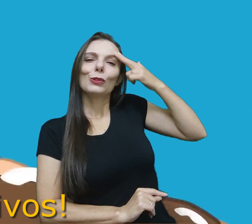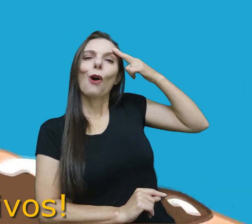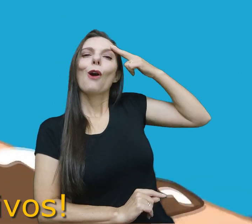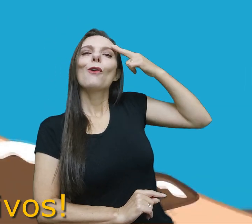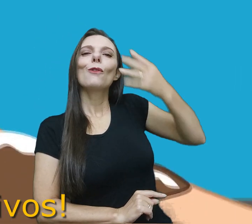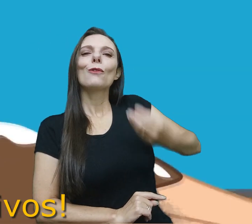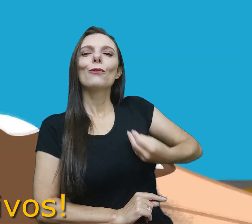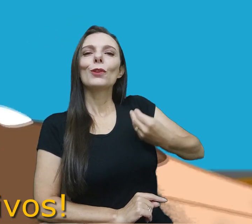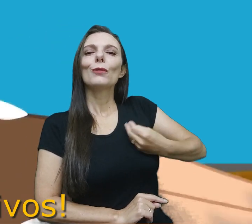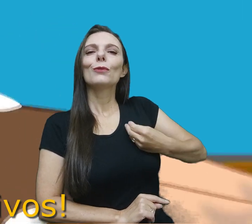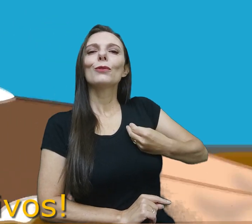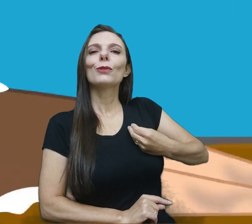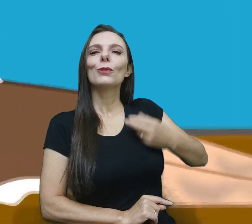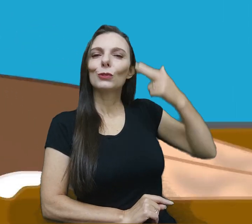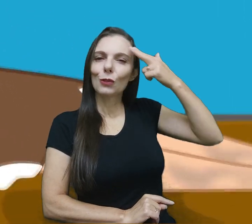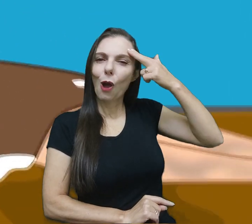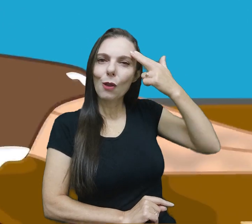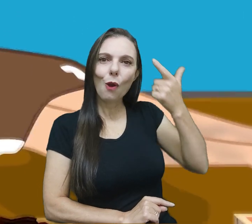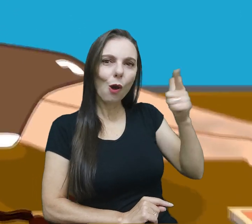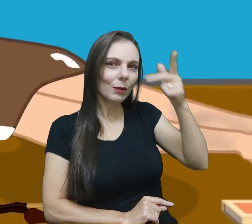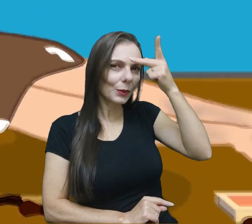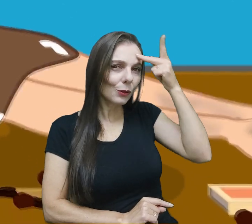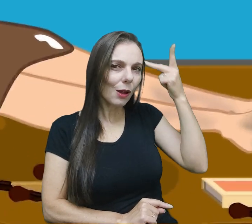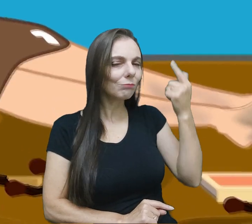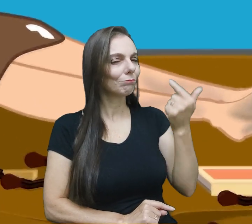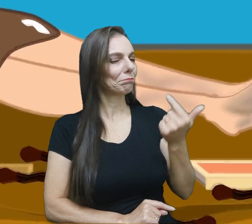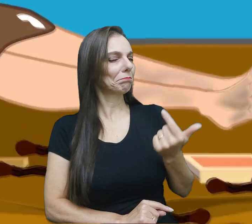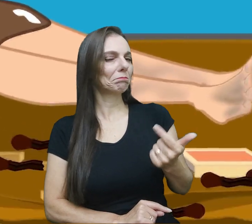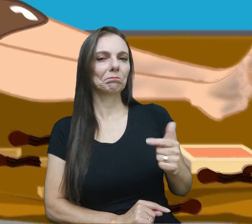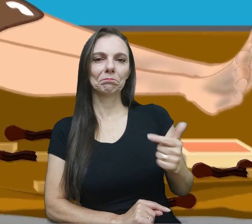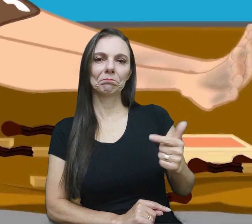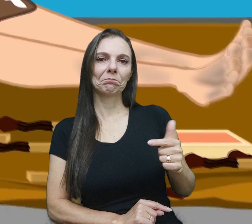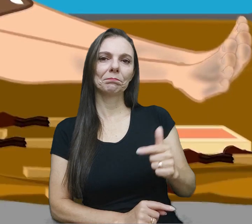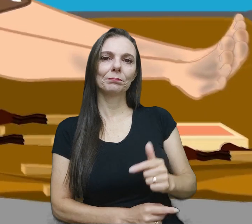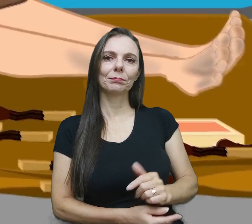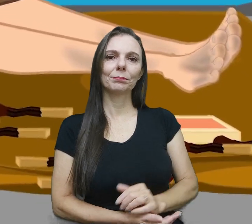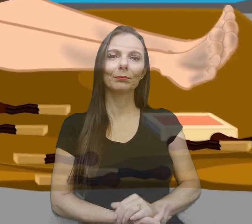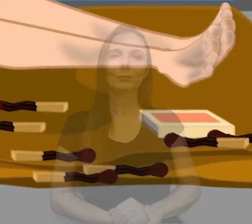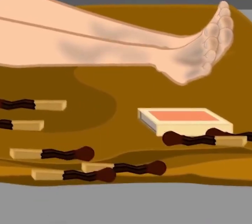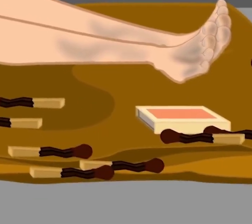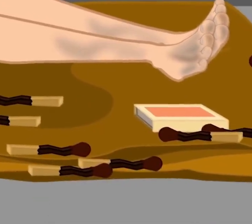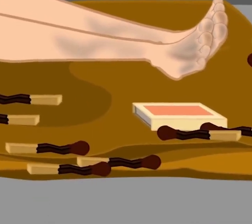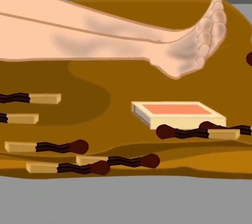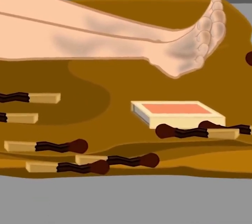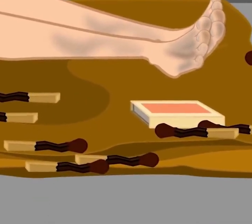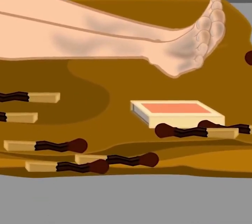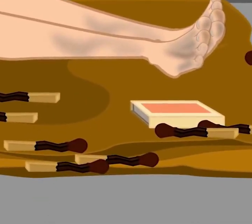trouxeram seus sonhos vivos, sonhos que ninguém jamais sonharia.